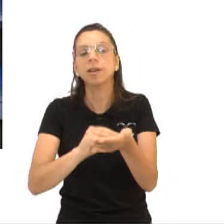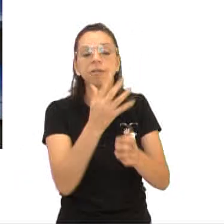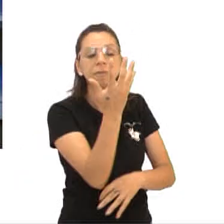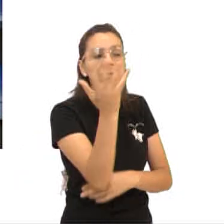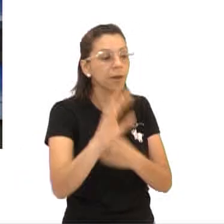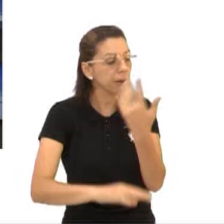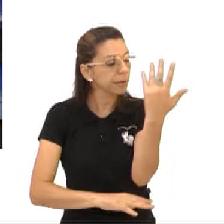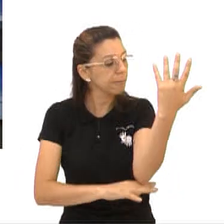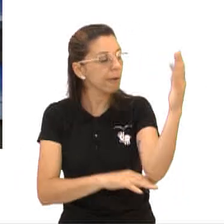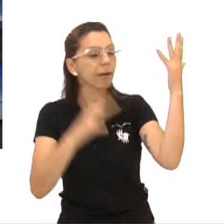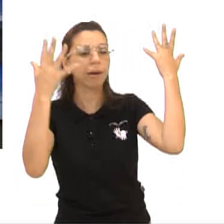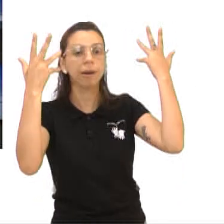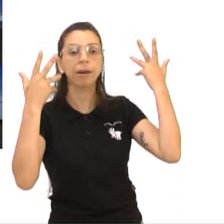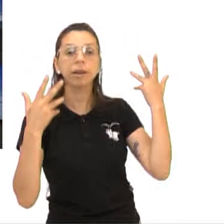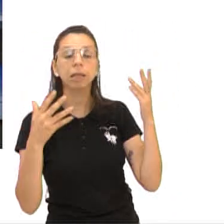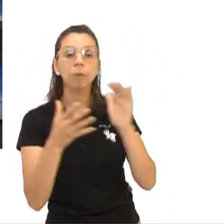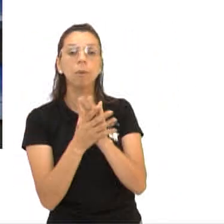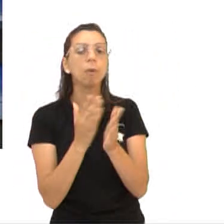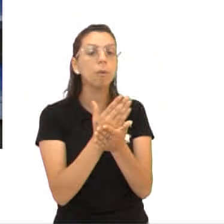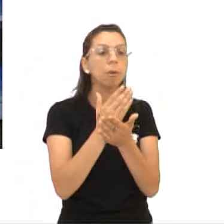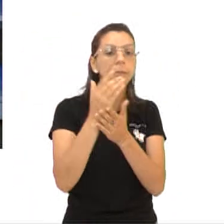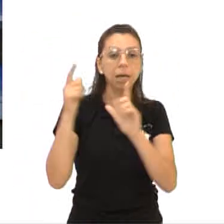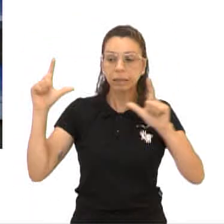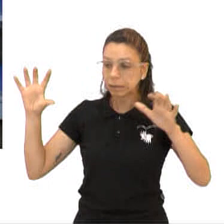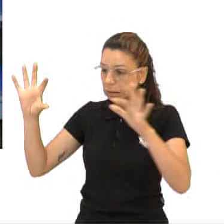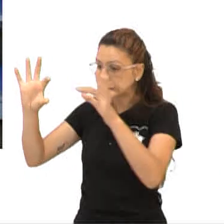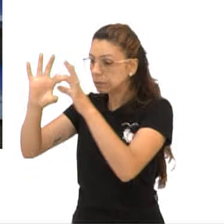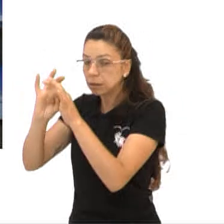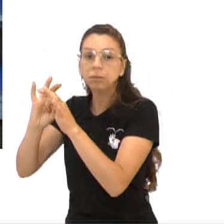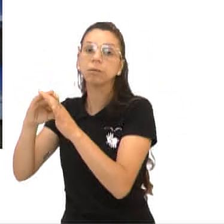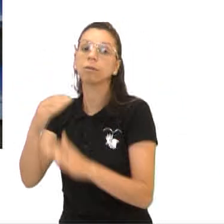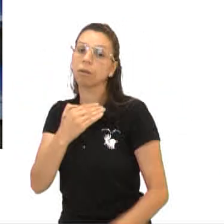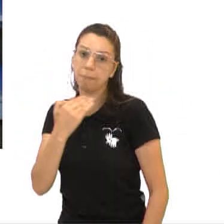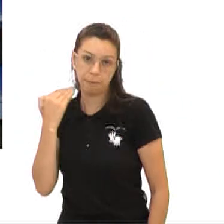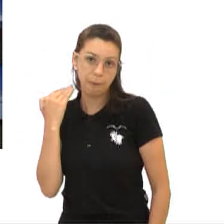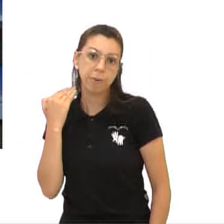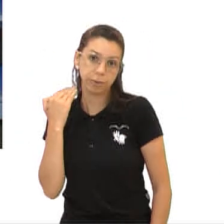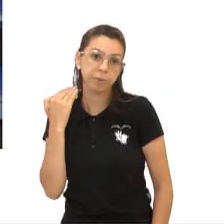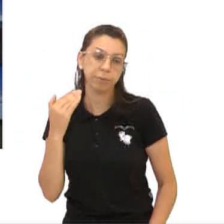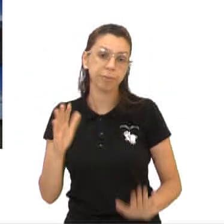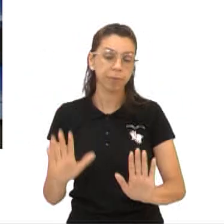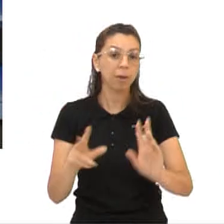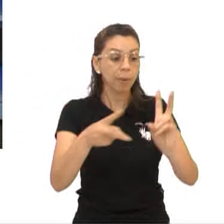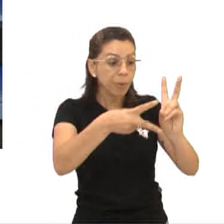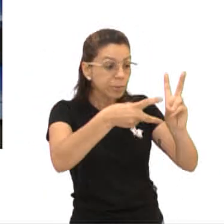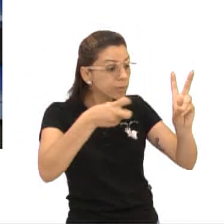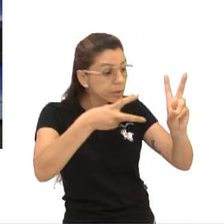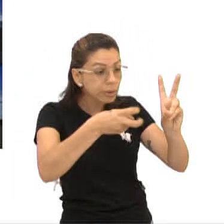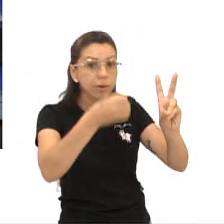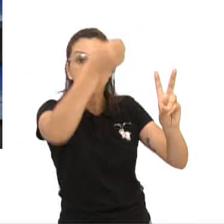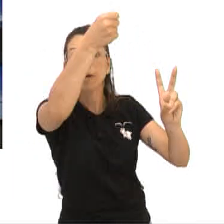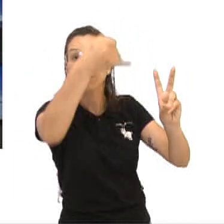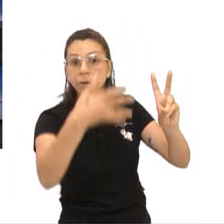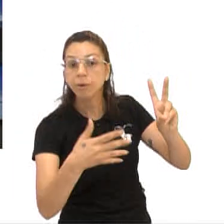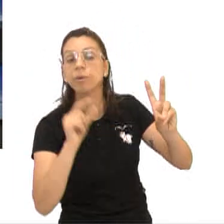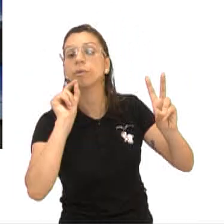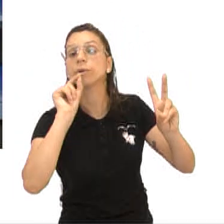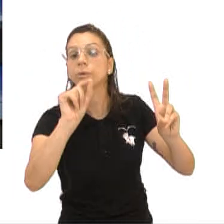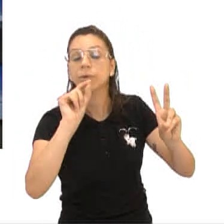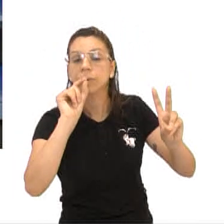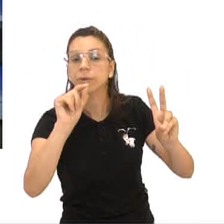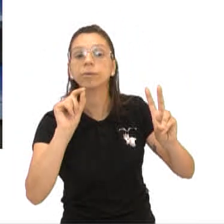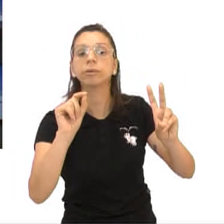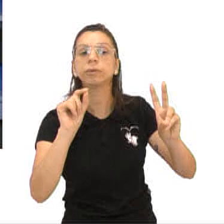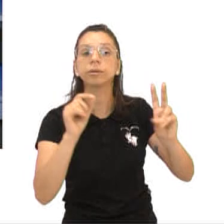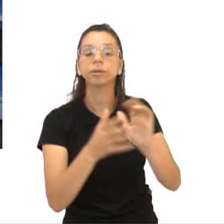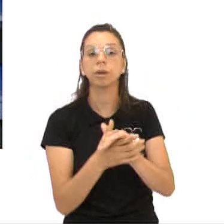animais, nós estamos ligados a uma estética da morte, poderíamos dizer assim. E os indígenas reivindicam uma